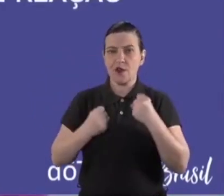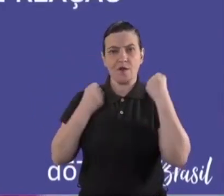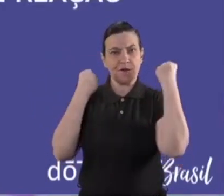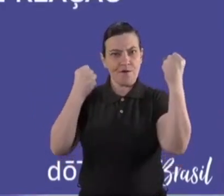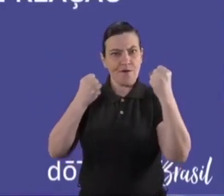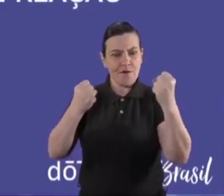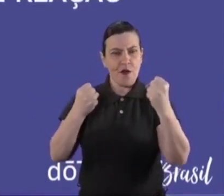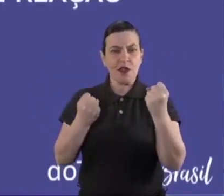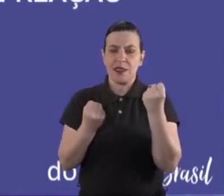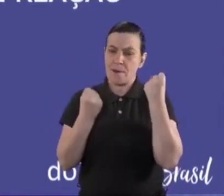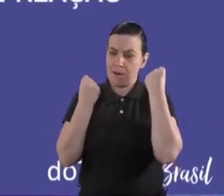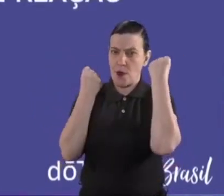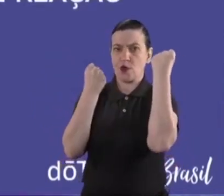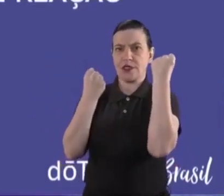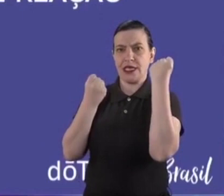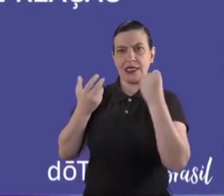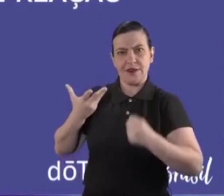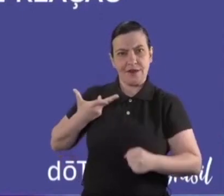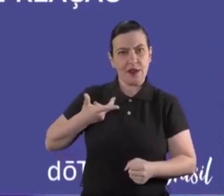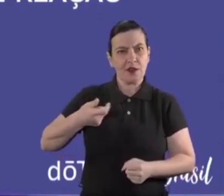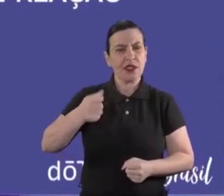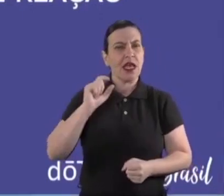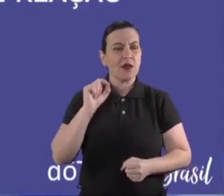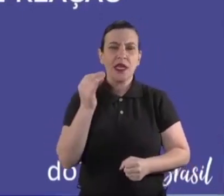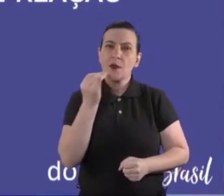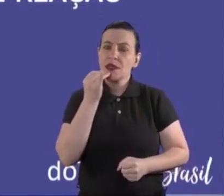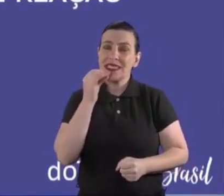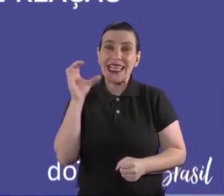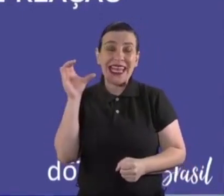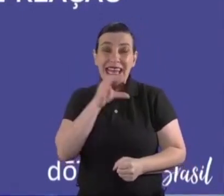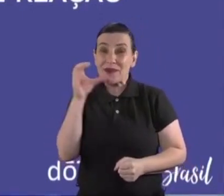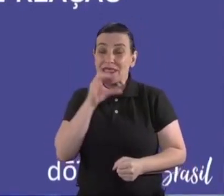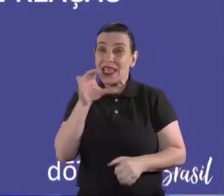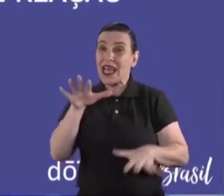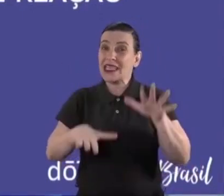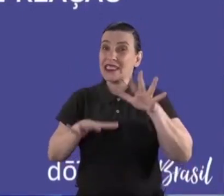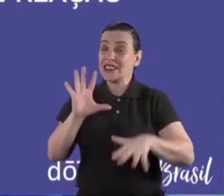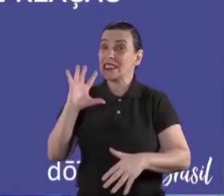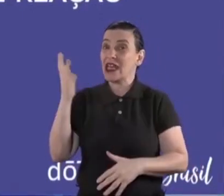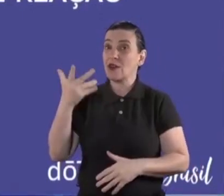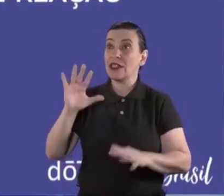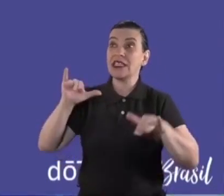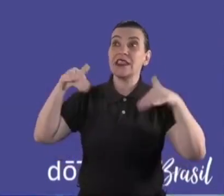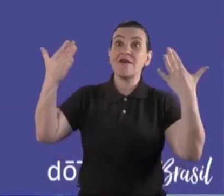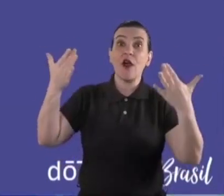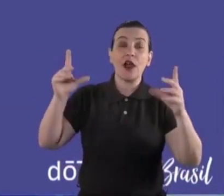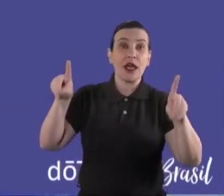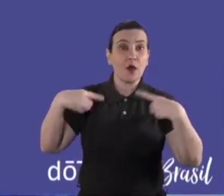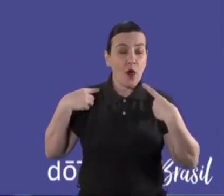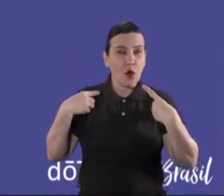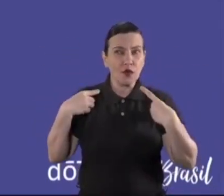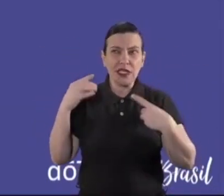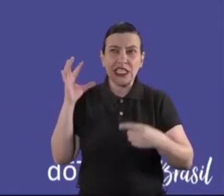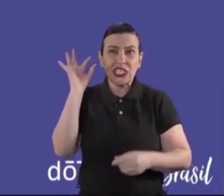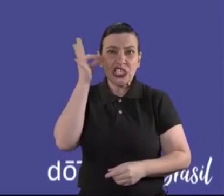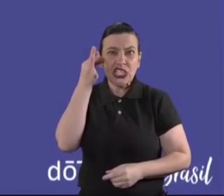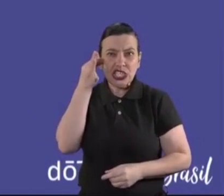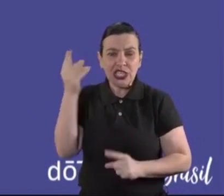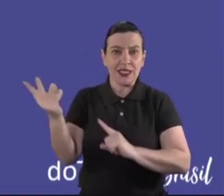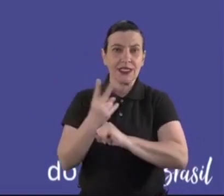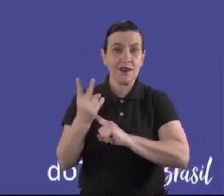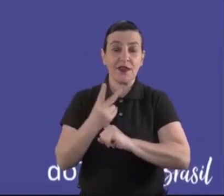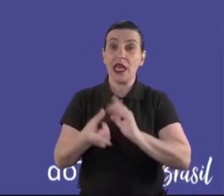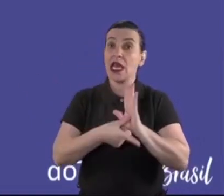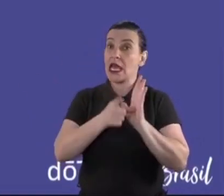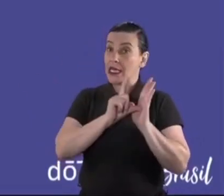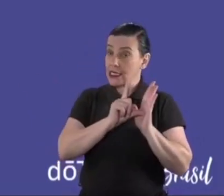e velocidade de reação, que é aquela capacidade de reagir rapidamente a um estímulo externo. Esses testes foram feitos